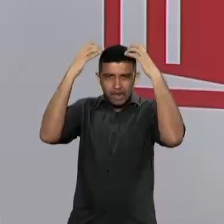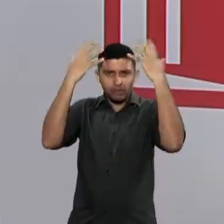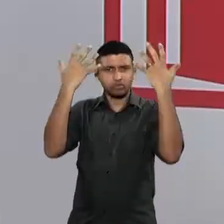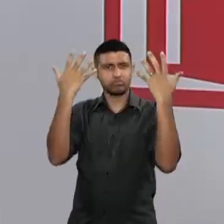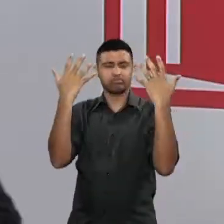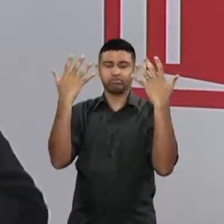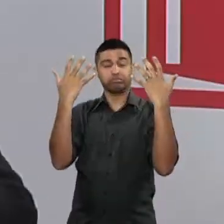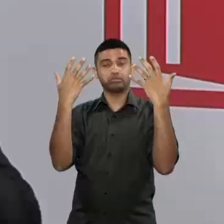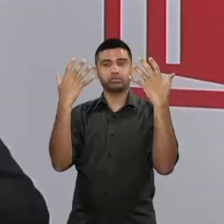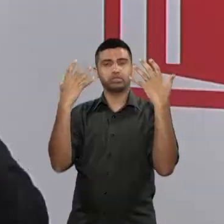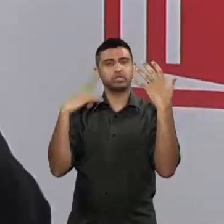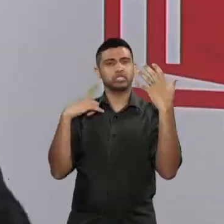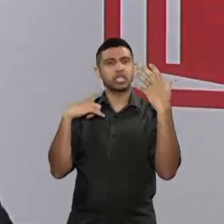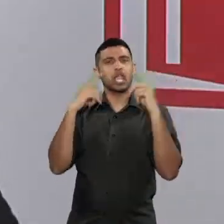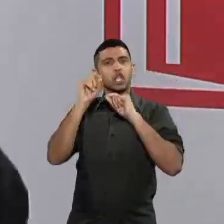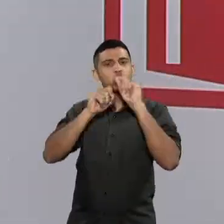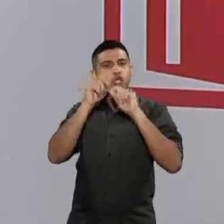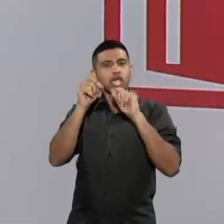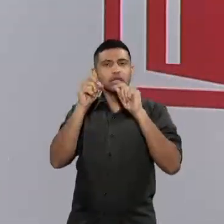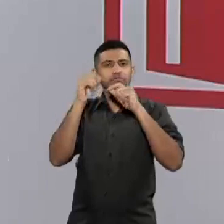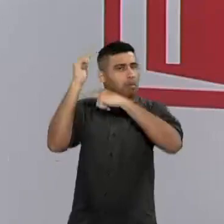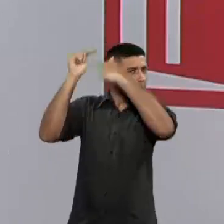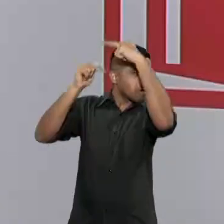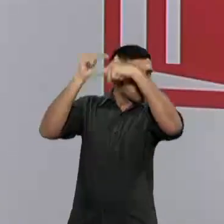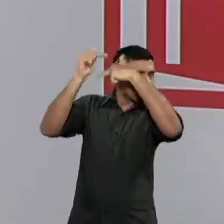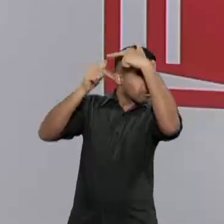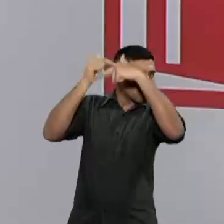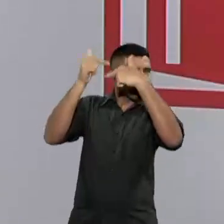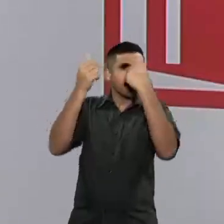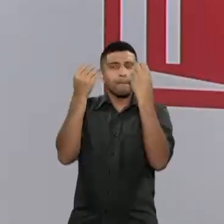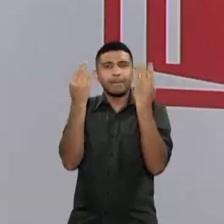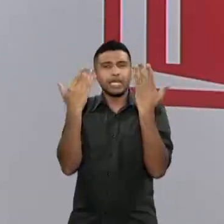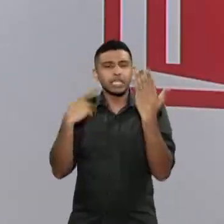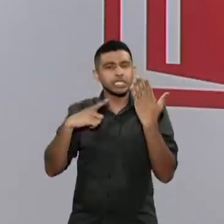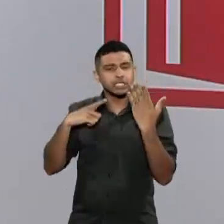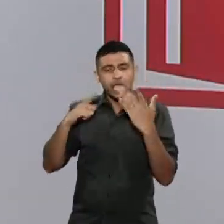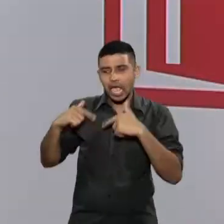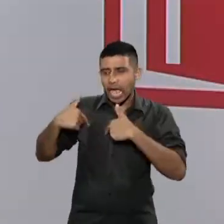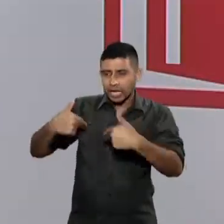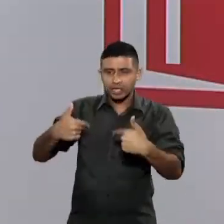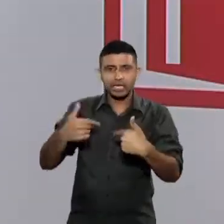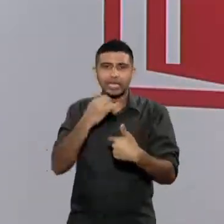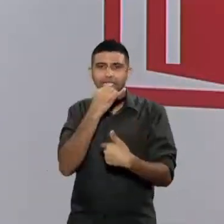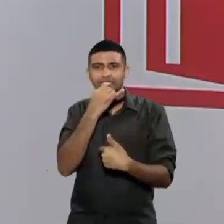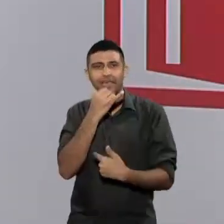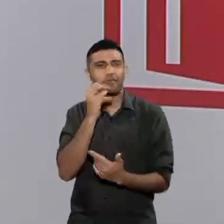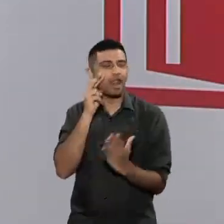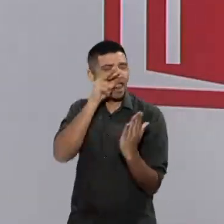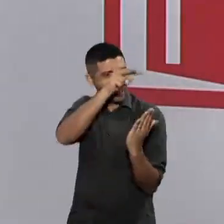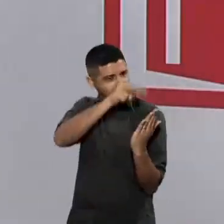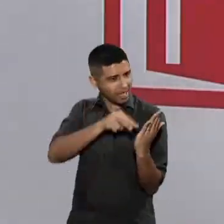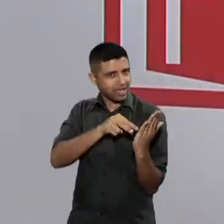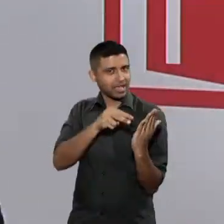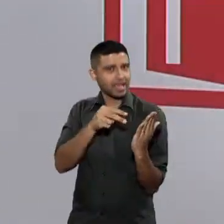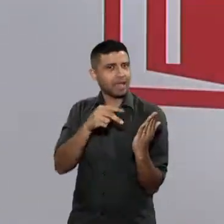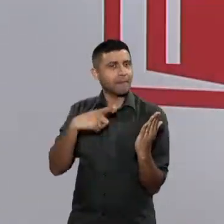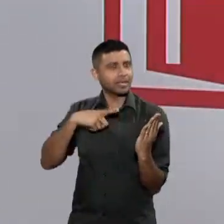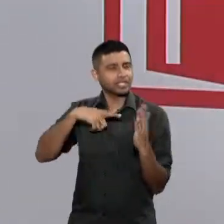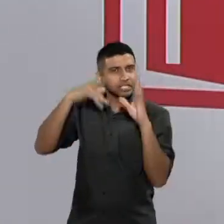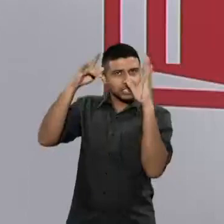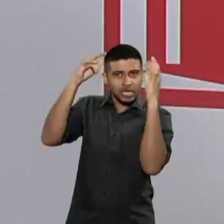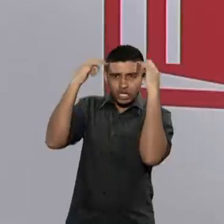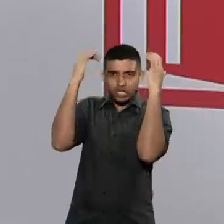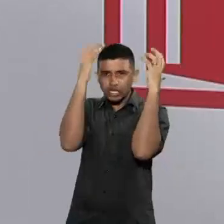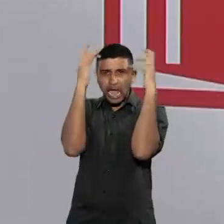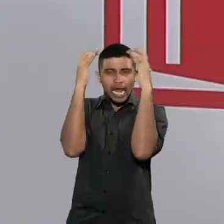funciona sobrecarregado para fazer aquela determinada ação. Então, no caso do ler. O ler precisa ativar